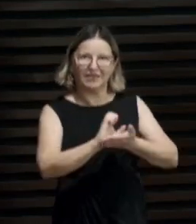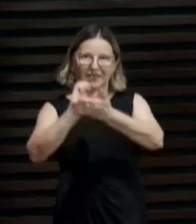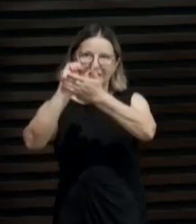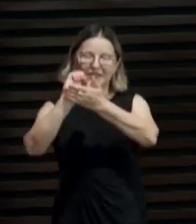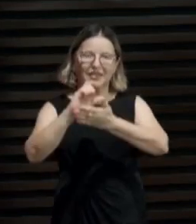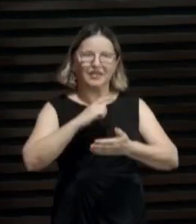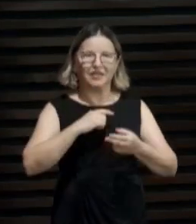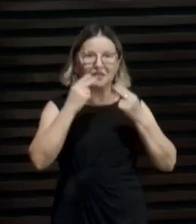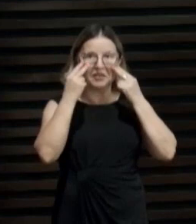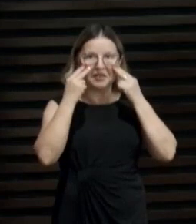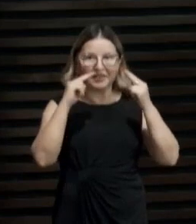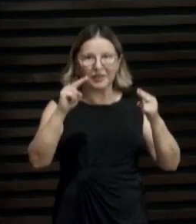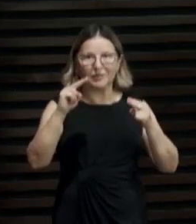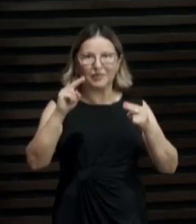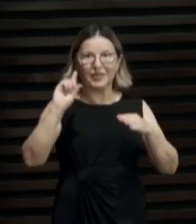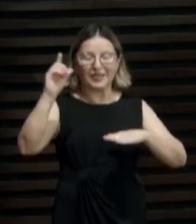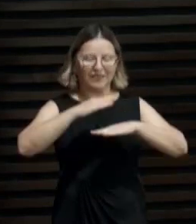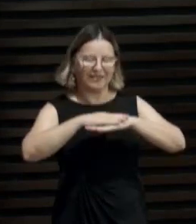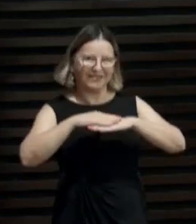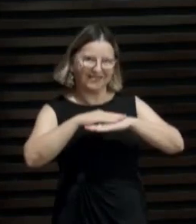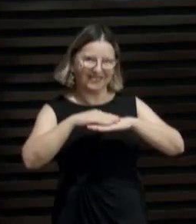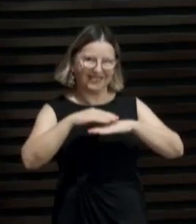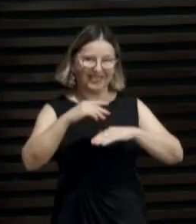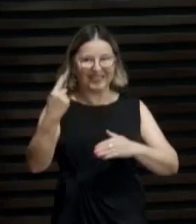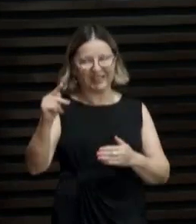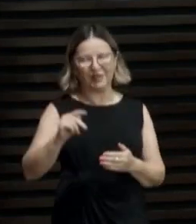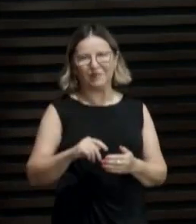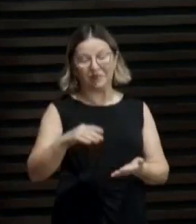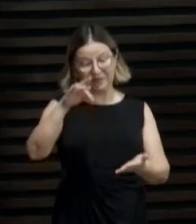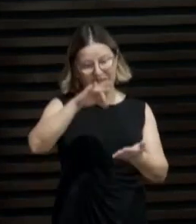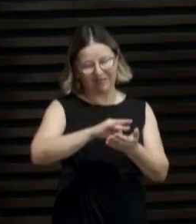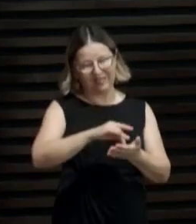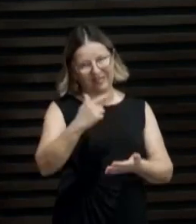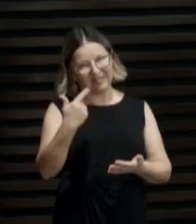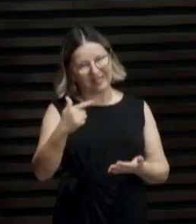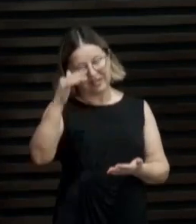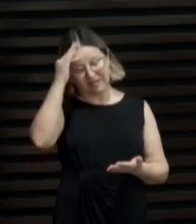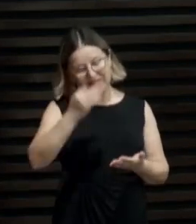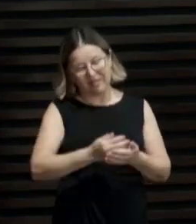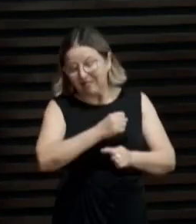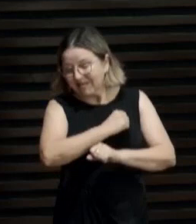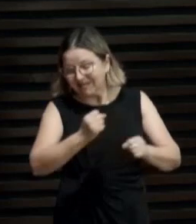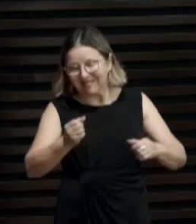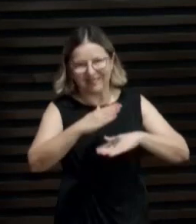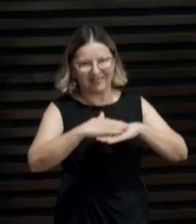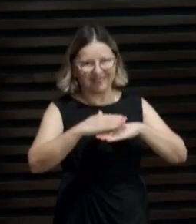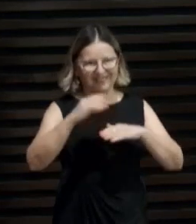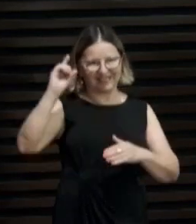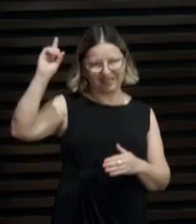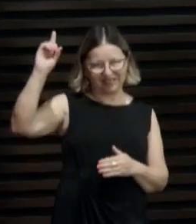de haver agradado a Deus. De fato, sem fé é impossível agradar a